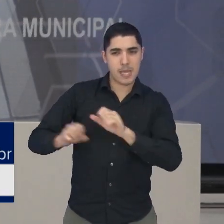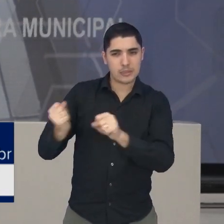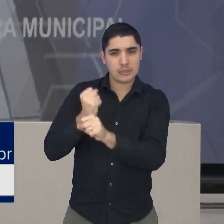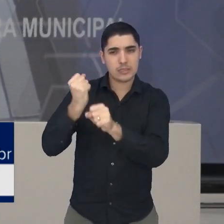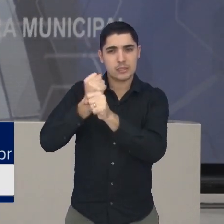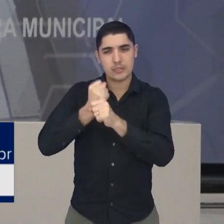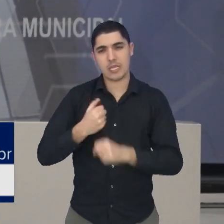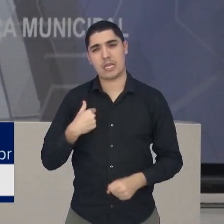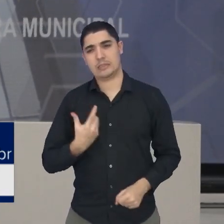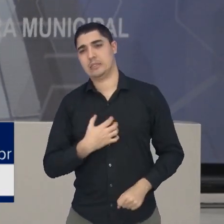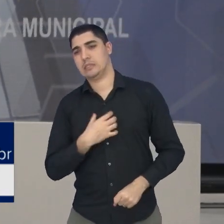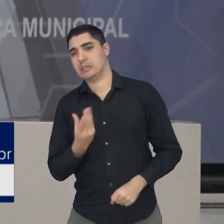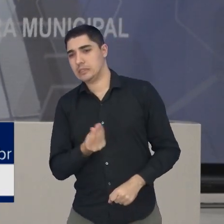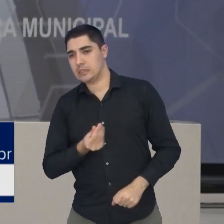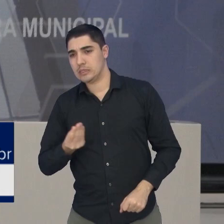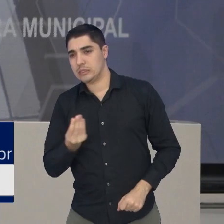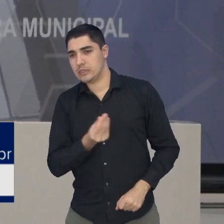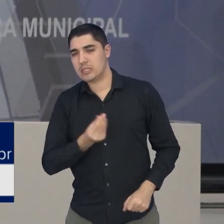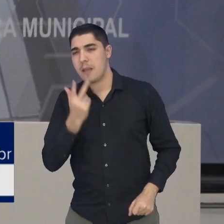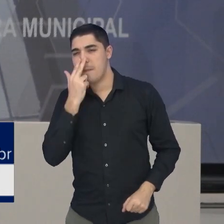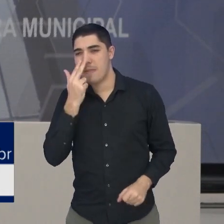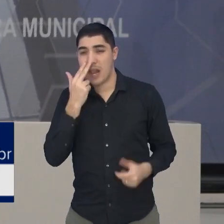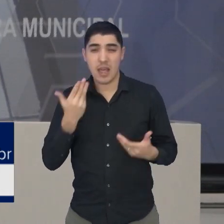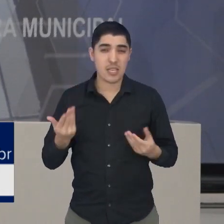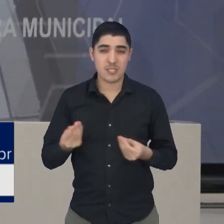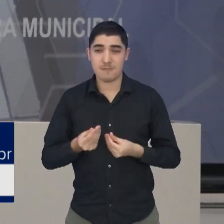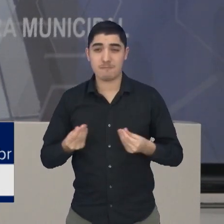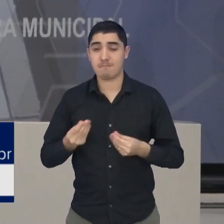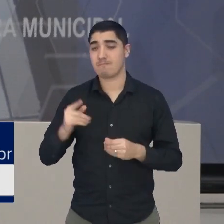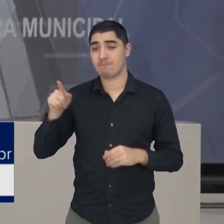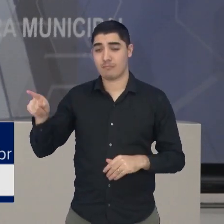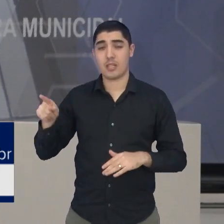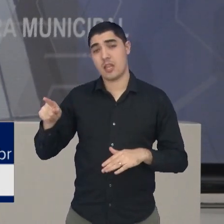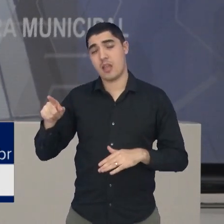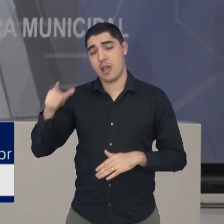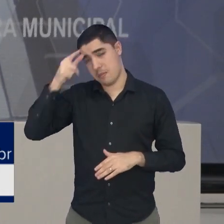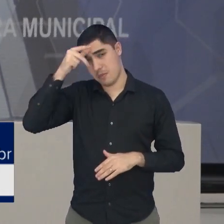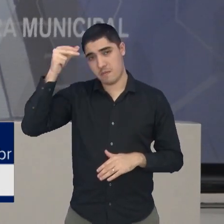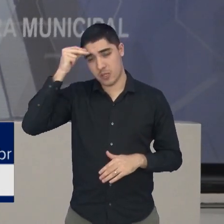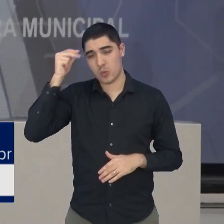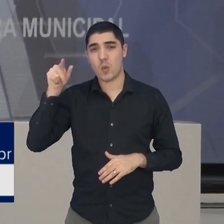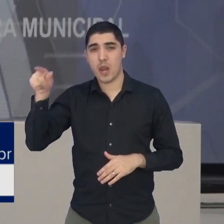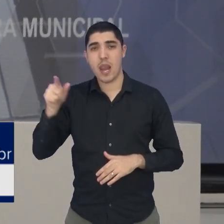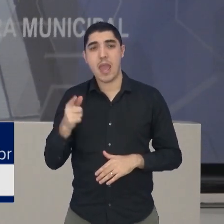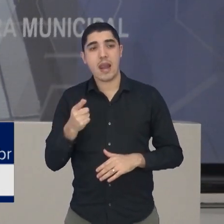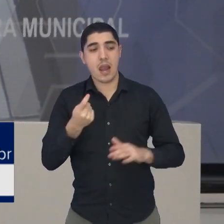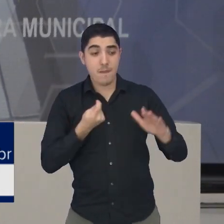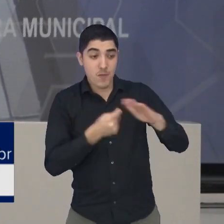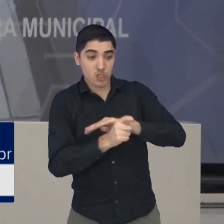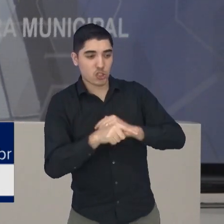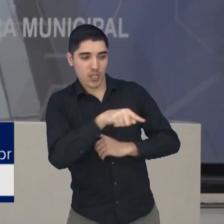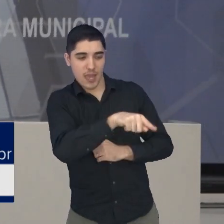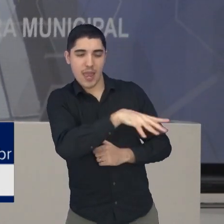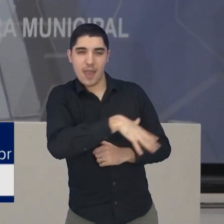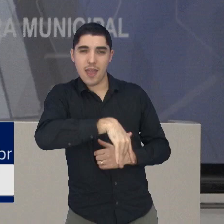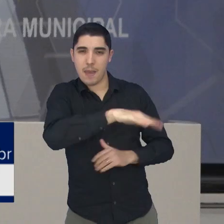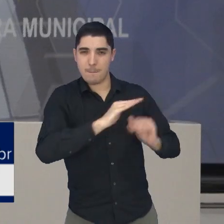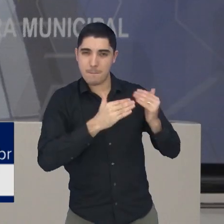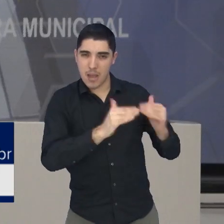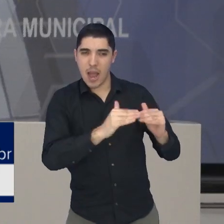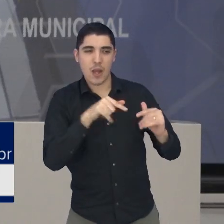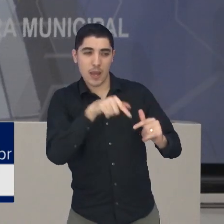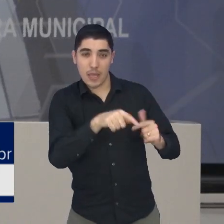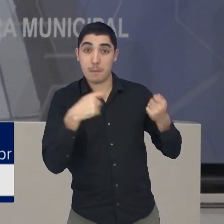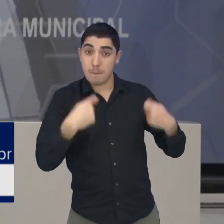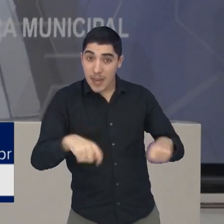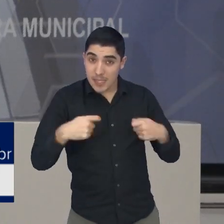diminuindo a capacidade de investimento do município nestes bairros que carecem de investimento, e é a nossa demanda, é a nossa pauta, é o que a